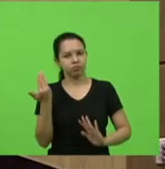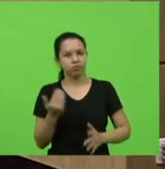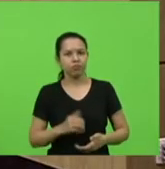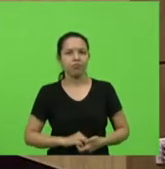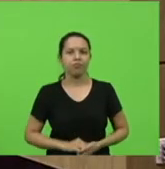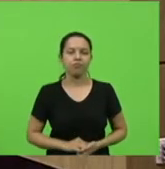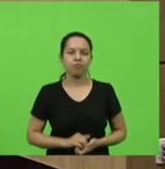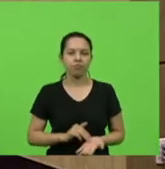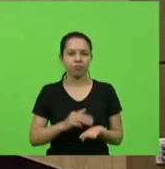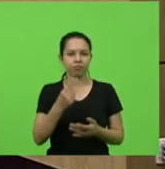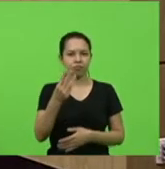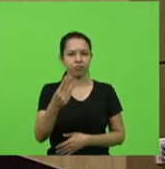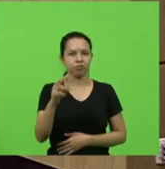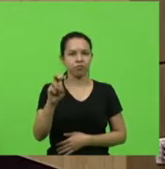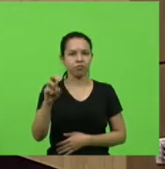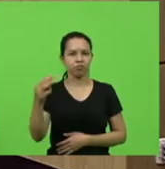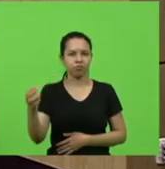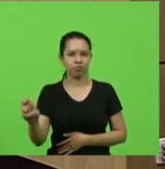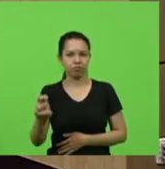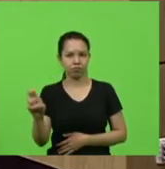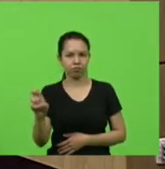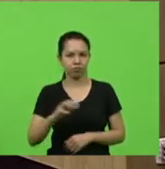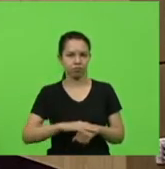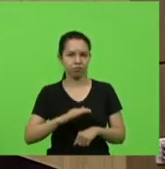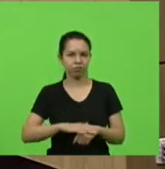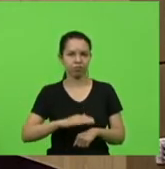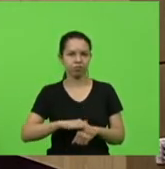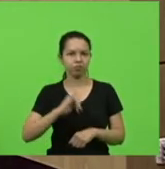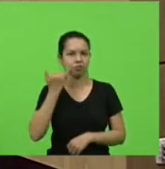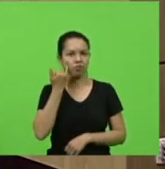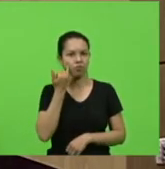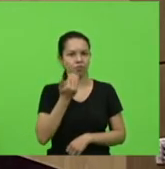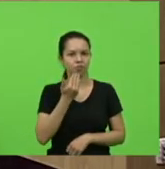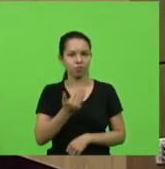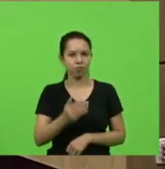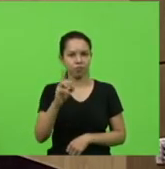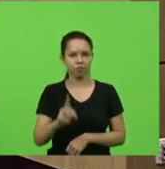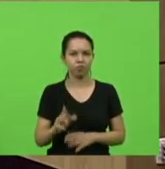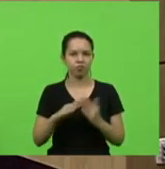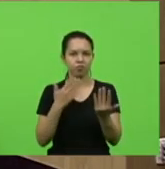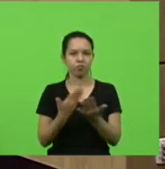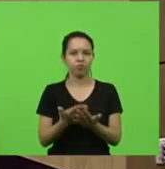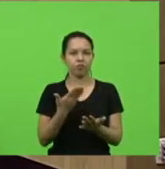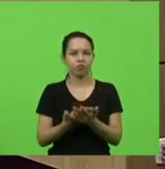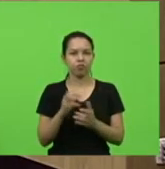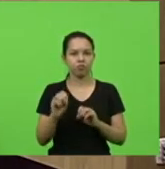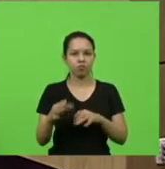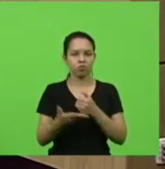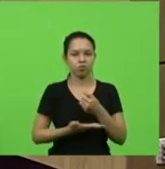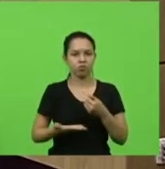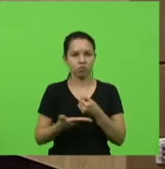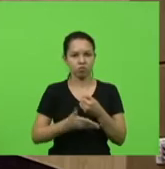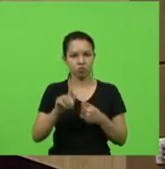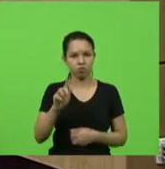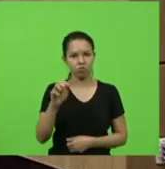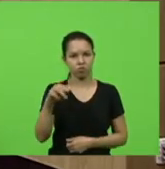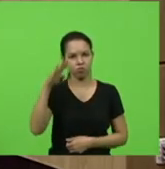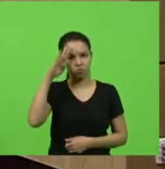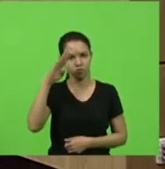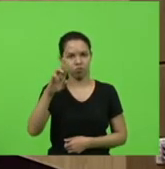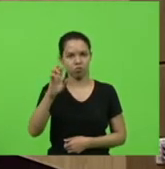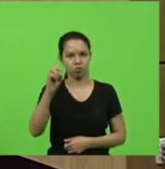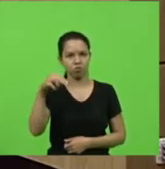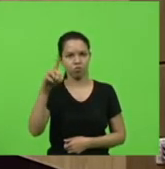Moção 355, autor deputado Jessé Lopes, apelando à direção da Escola de Educação Básica General Rondon,